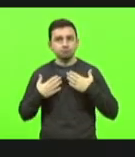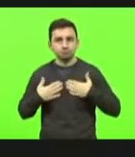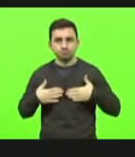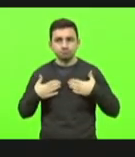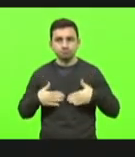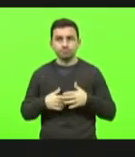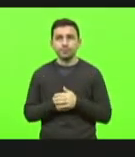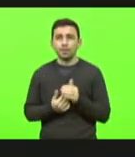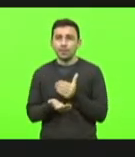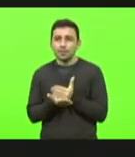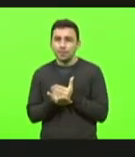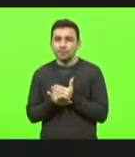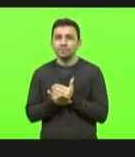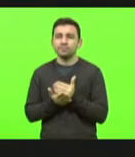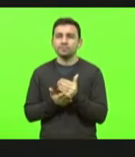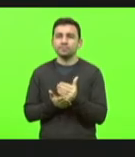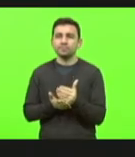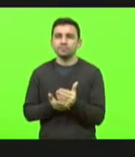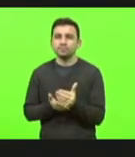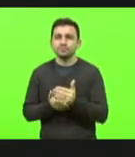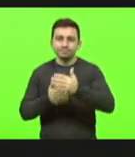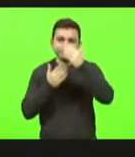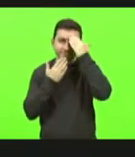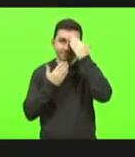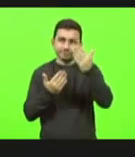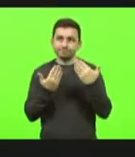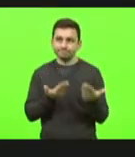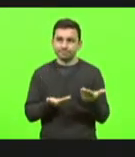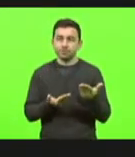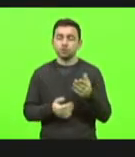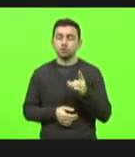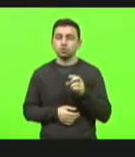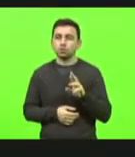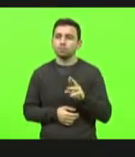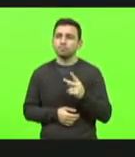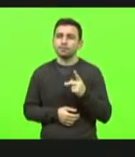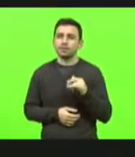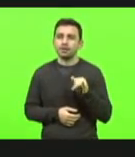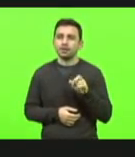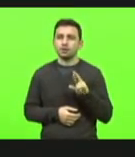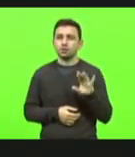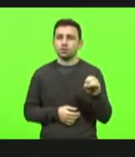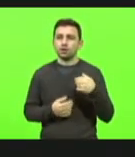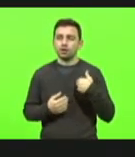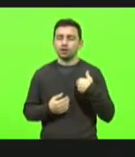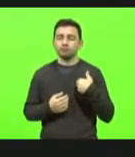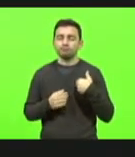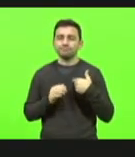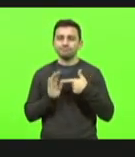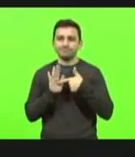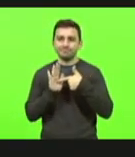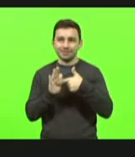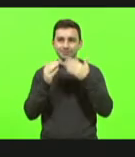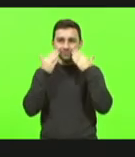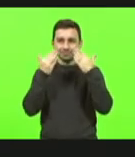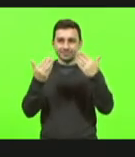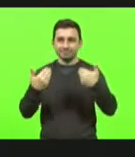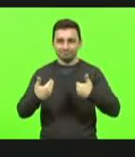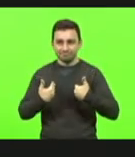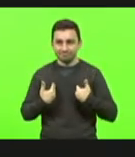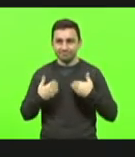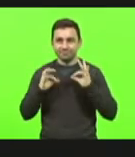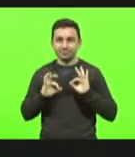Inicialmente, e agradecendo o doutor Piero, eu quero me apresentar como deveria ter me apresentado.